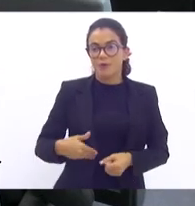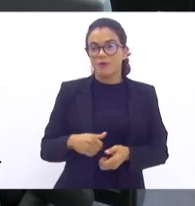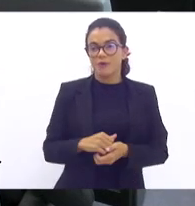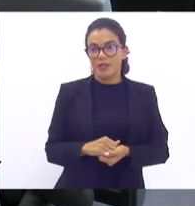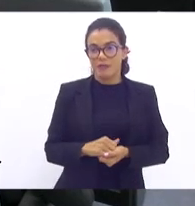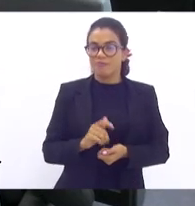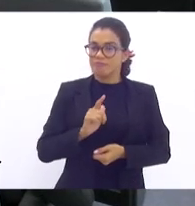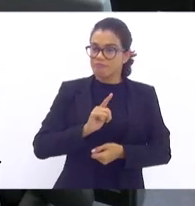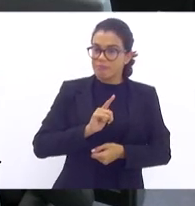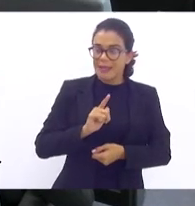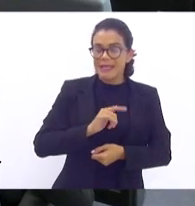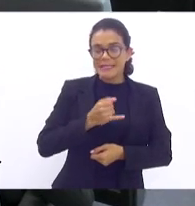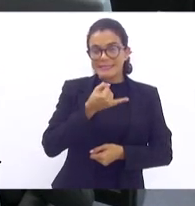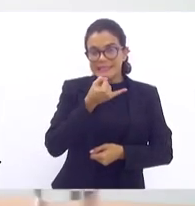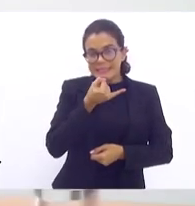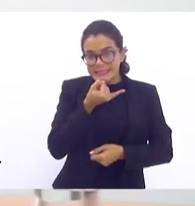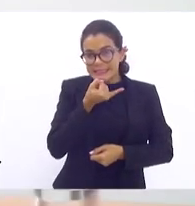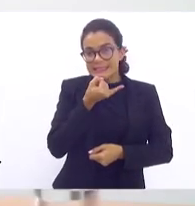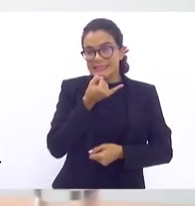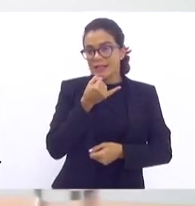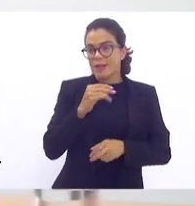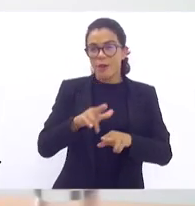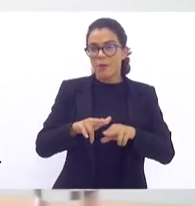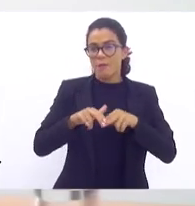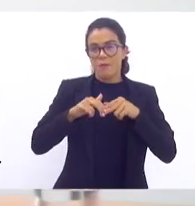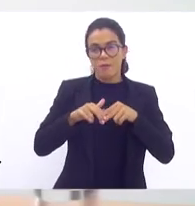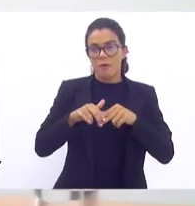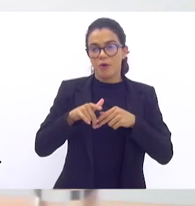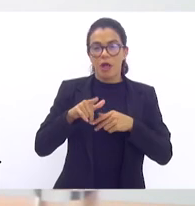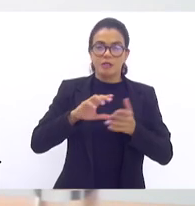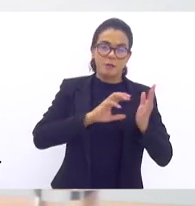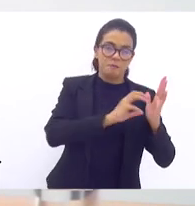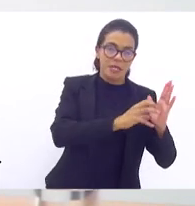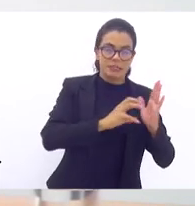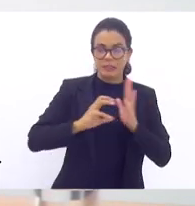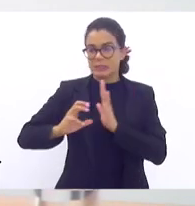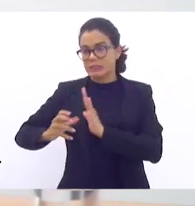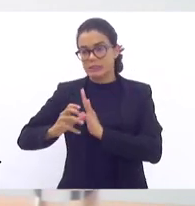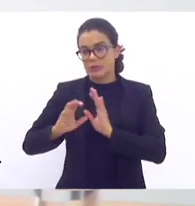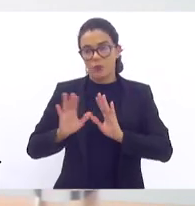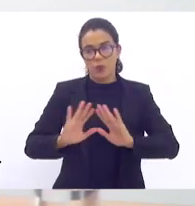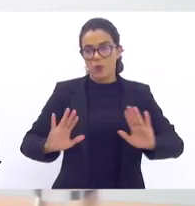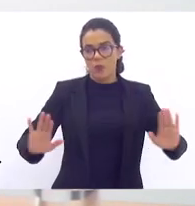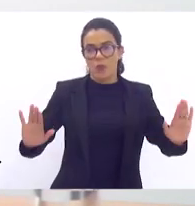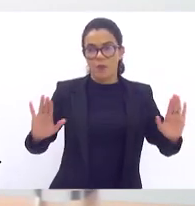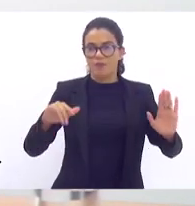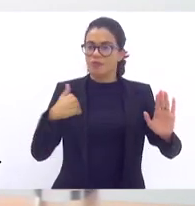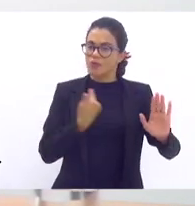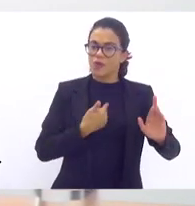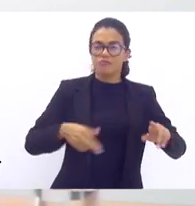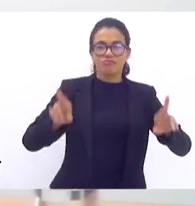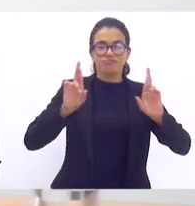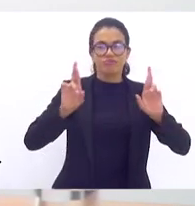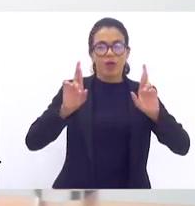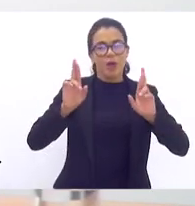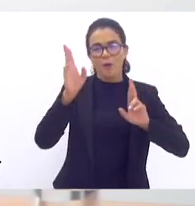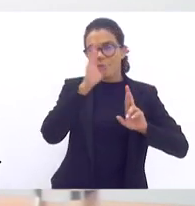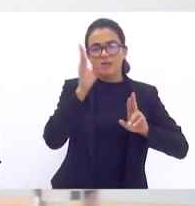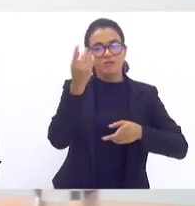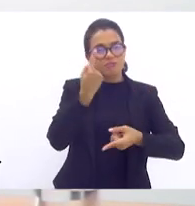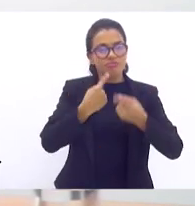tem lamentamente não porque somos de partido de oposição muito pelo contrário a gente torce que o Brasil dê certo